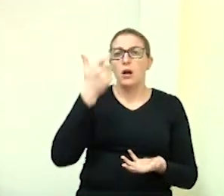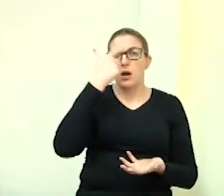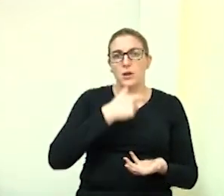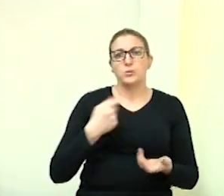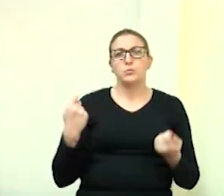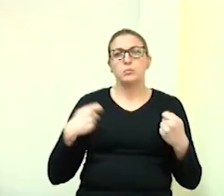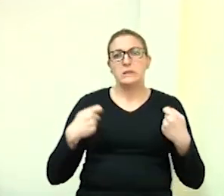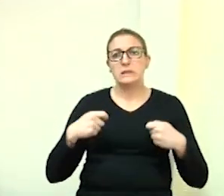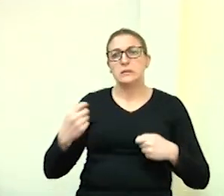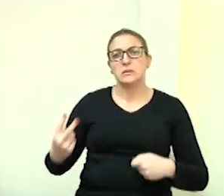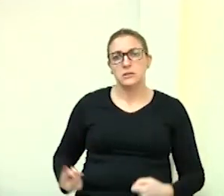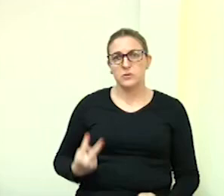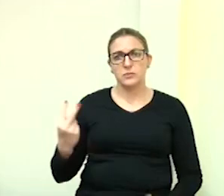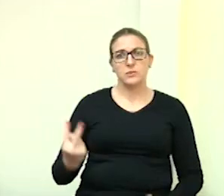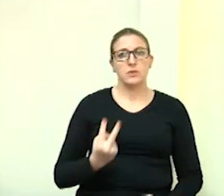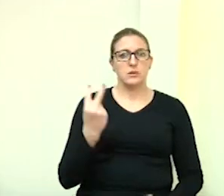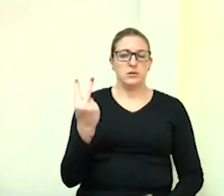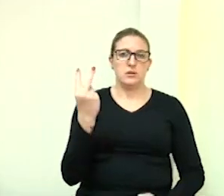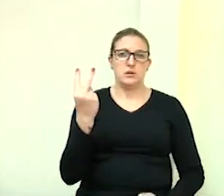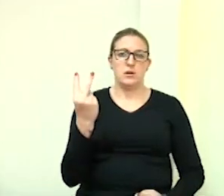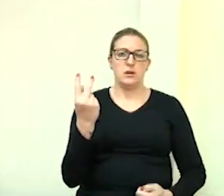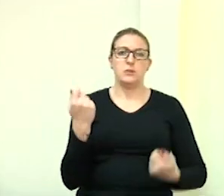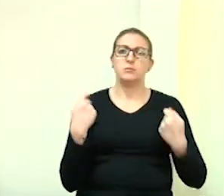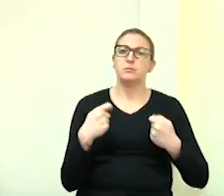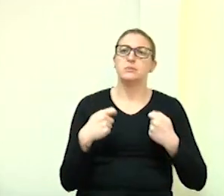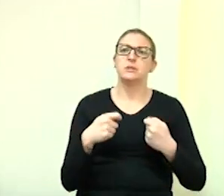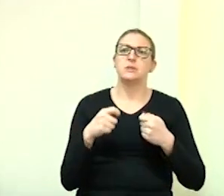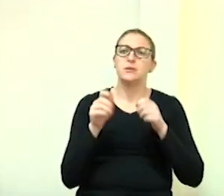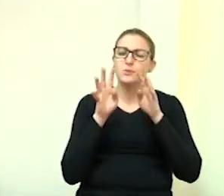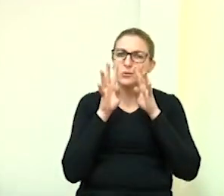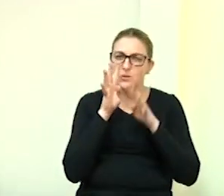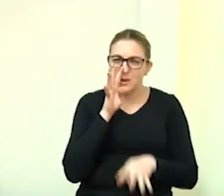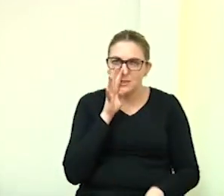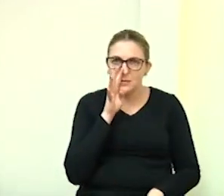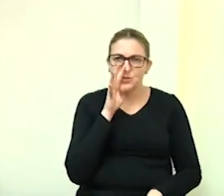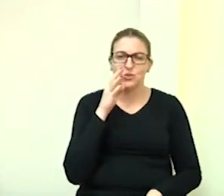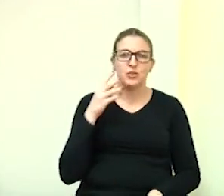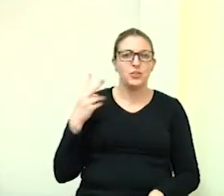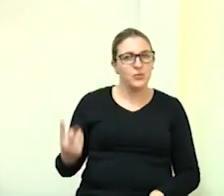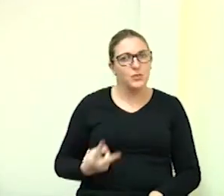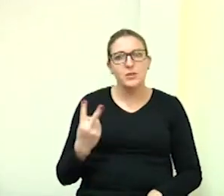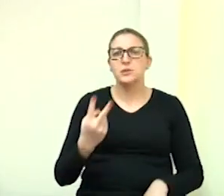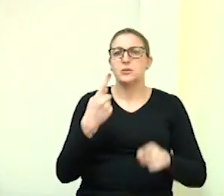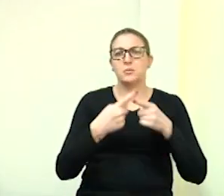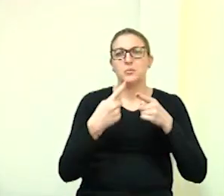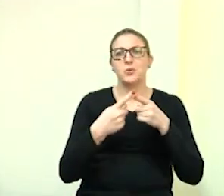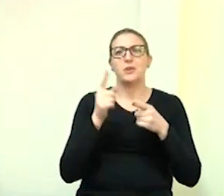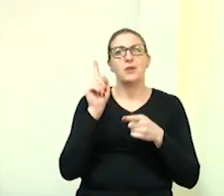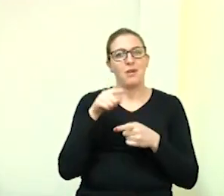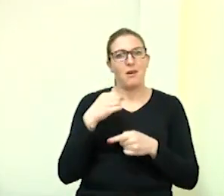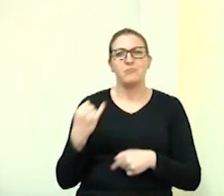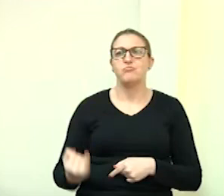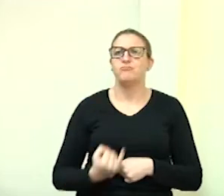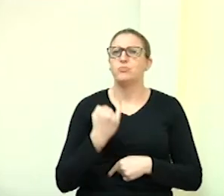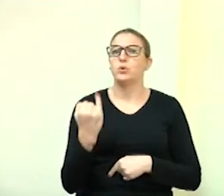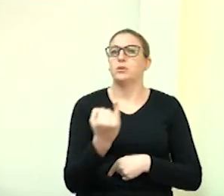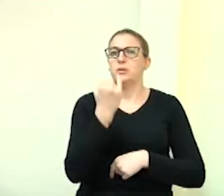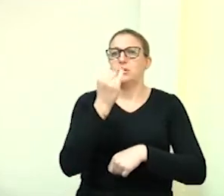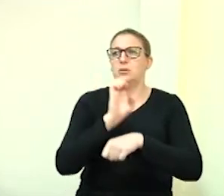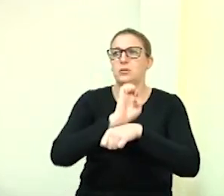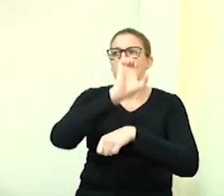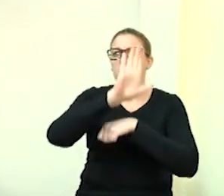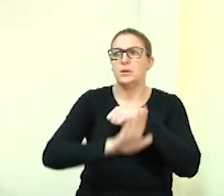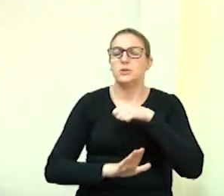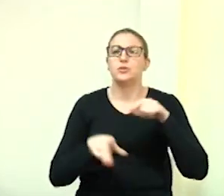ser valorizado temos que precisar que com certeza tudo isso é uma grande riqueza que nós temos no nosso município